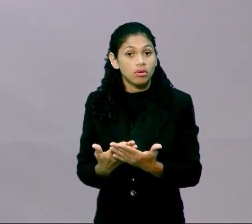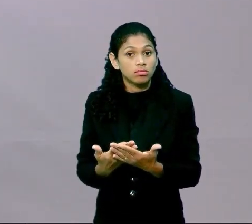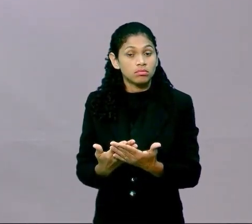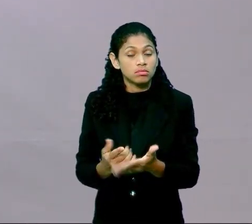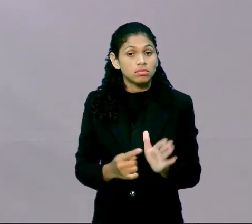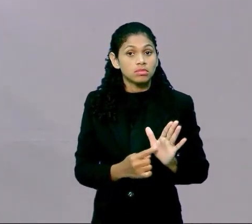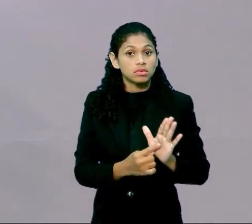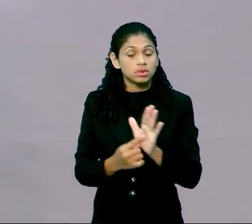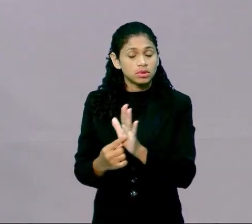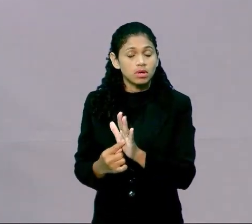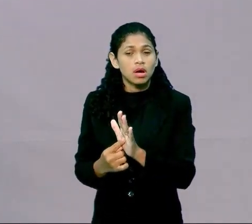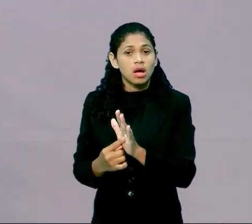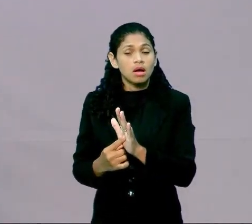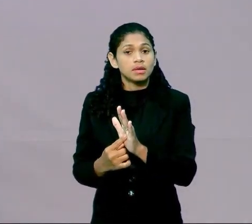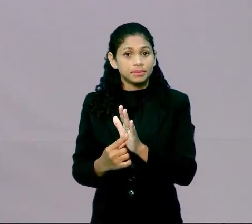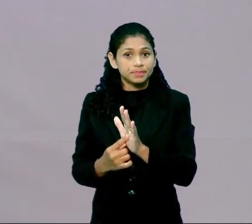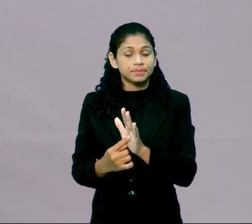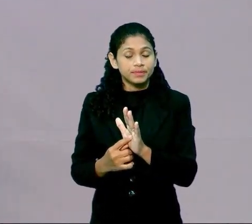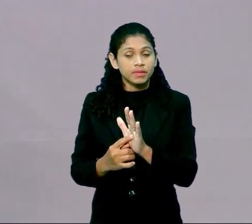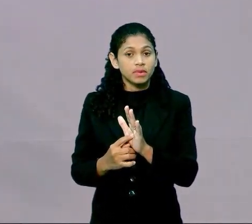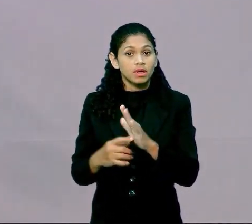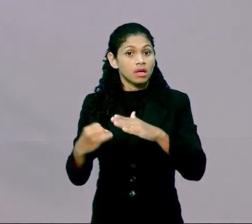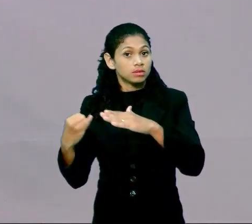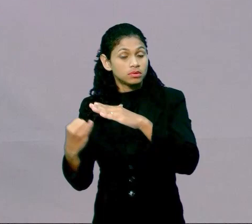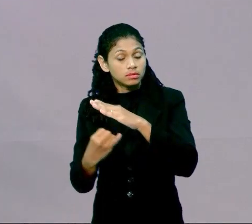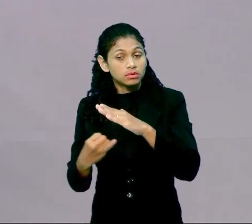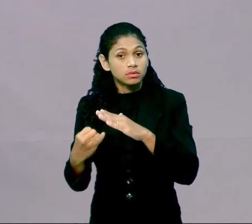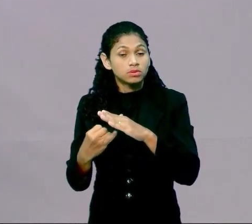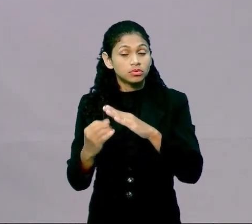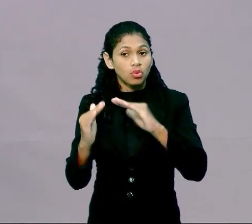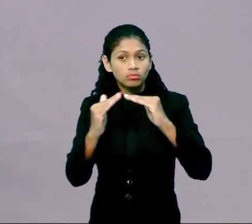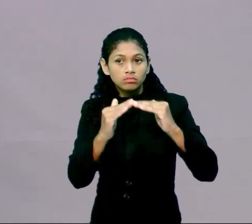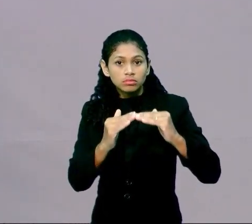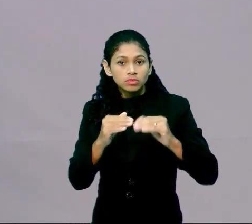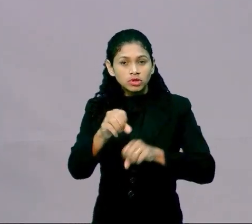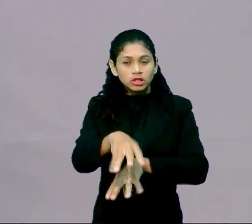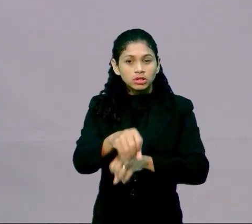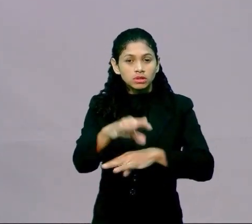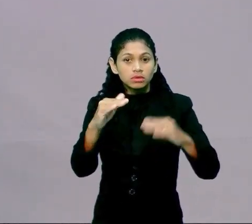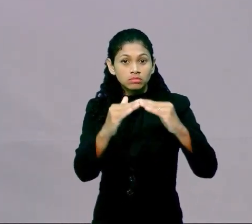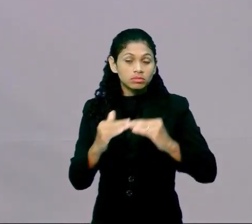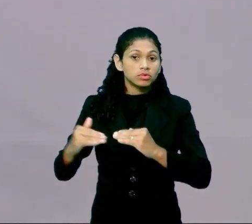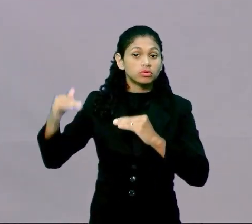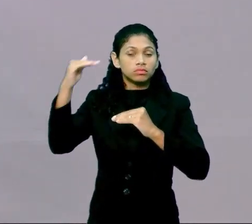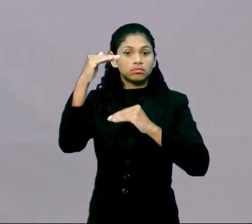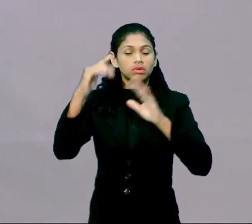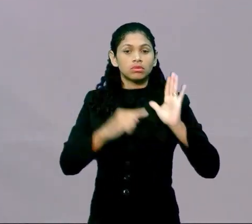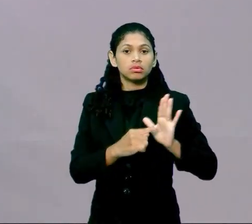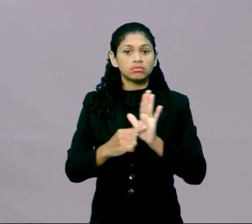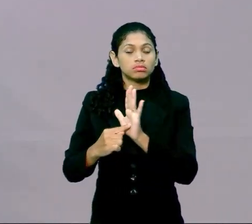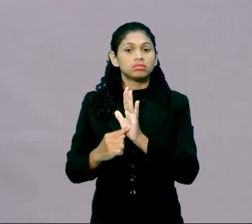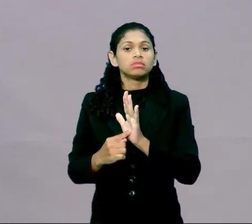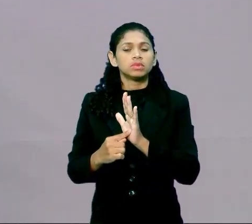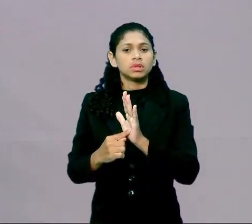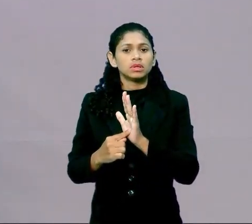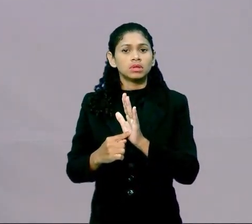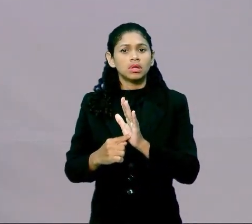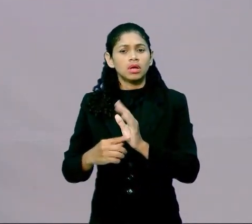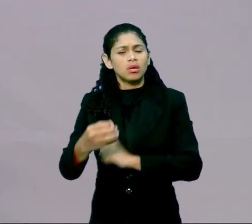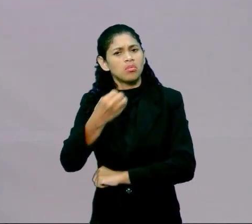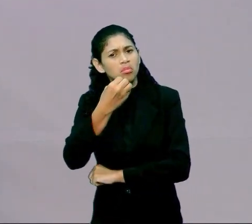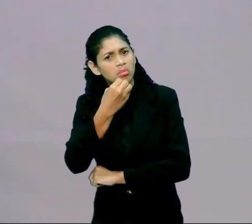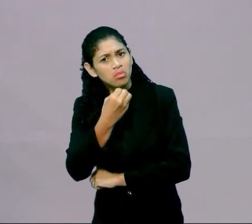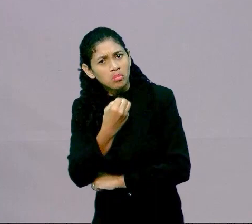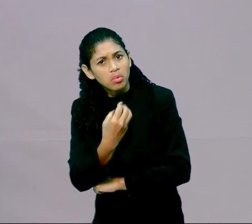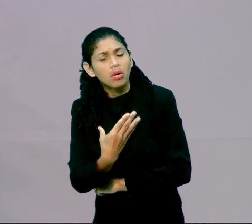até mesmo as instituições de ensino superior, elas apresentam as condições para a oferta de um